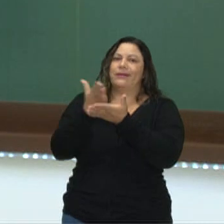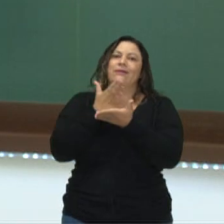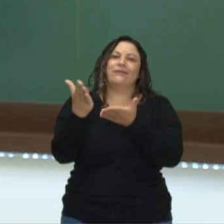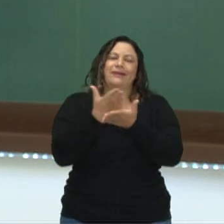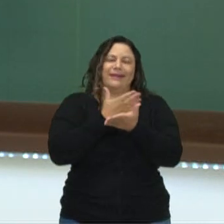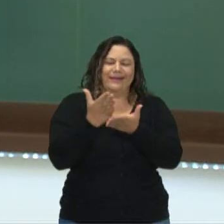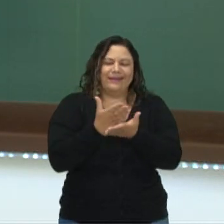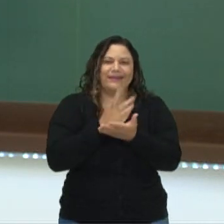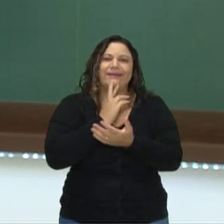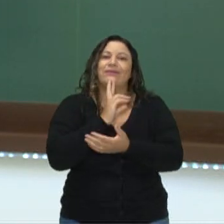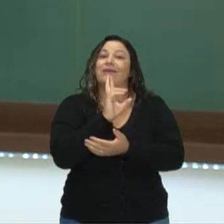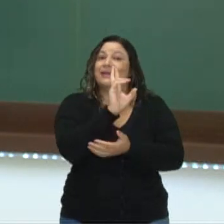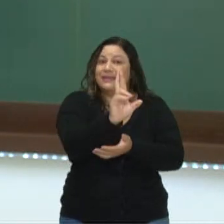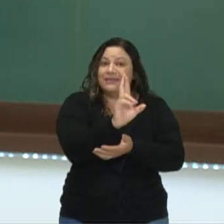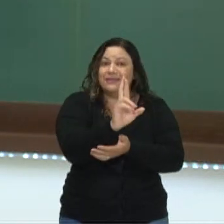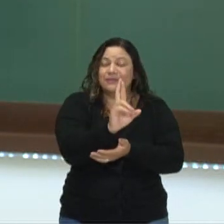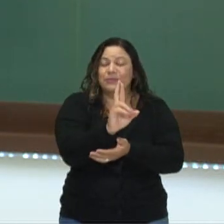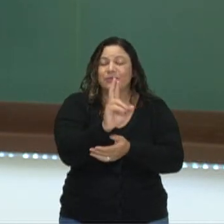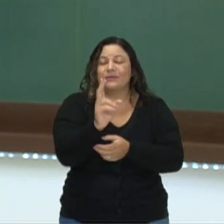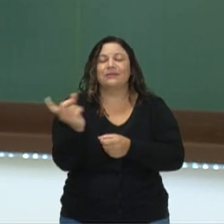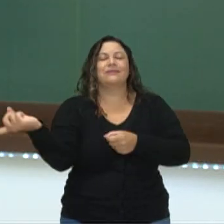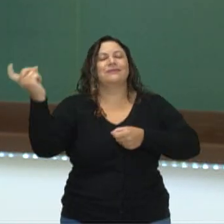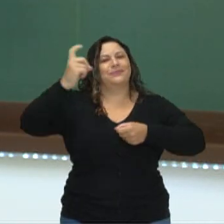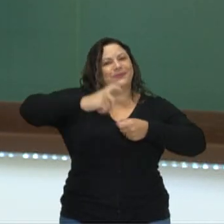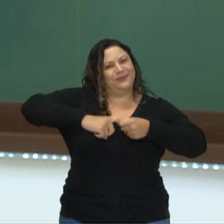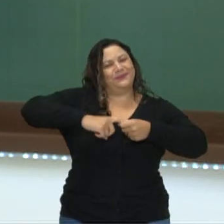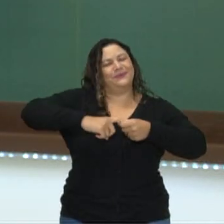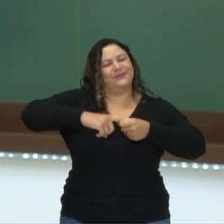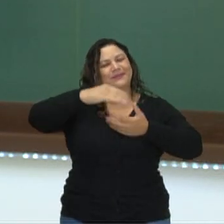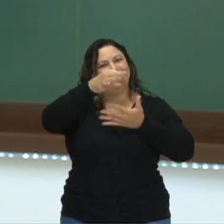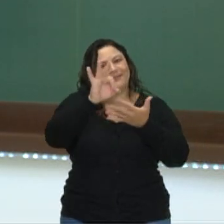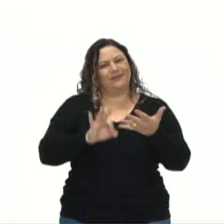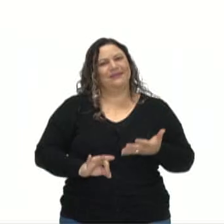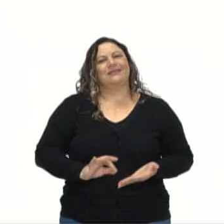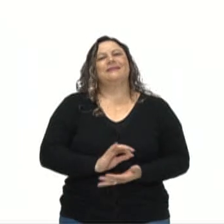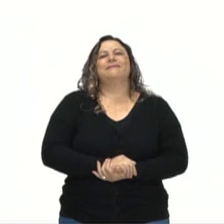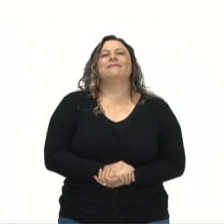vocês, respondam e depois nós voltamos com a correção.